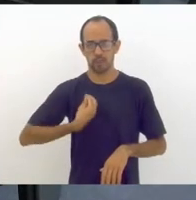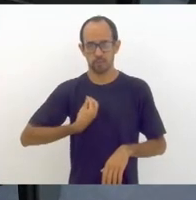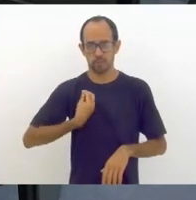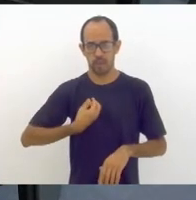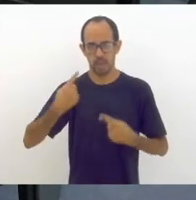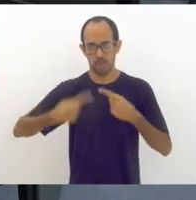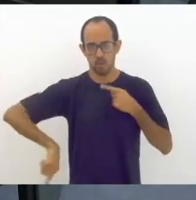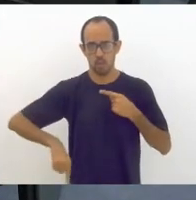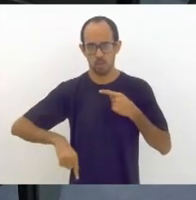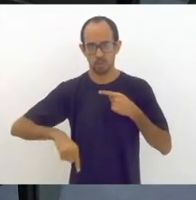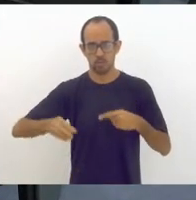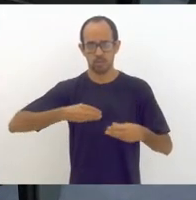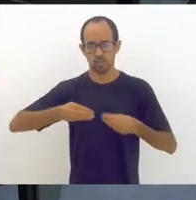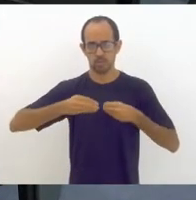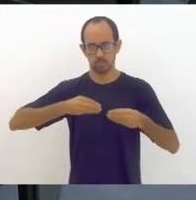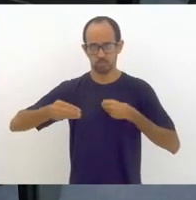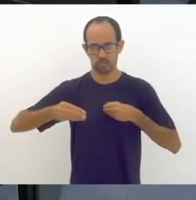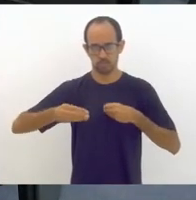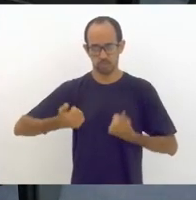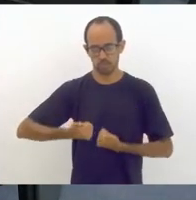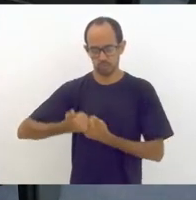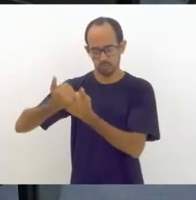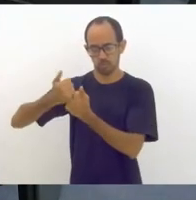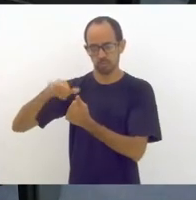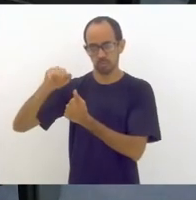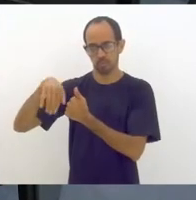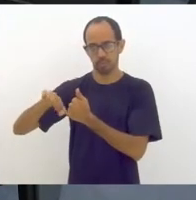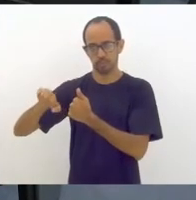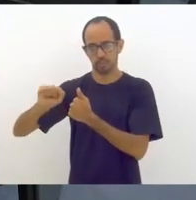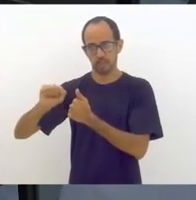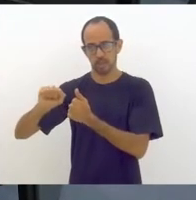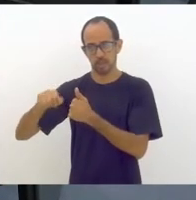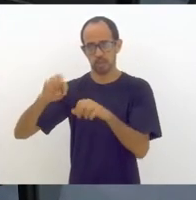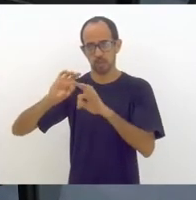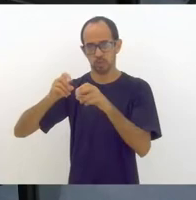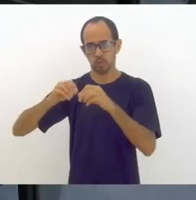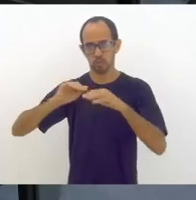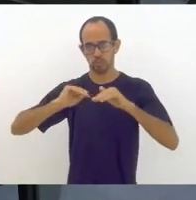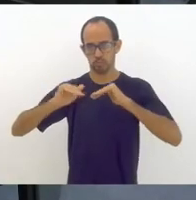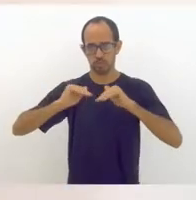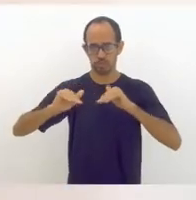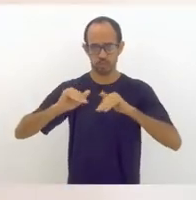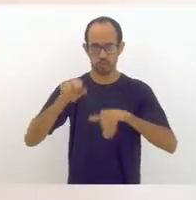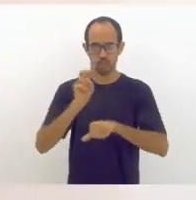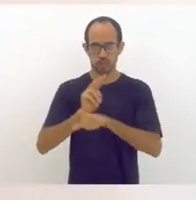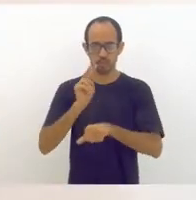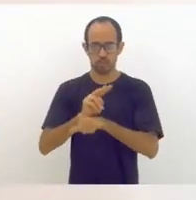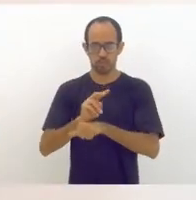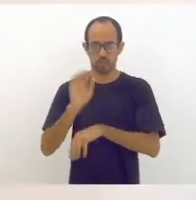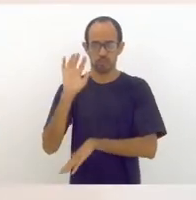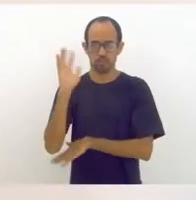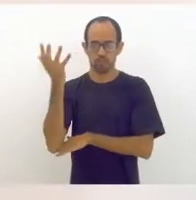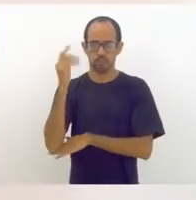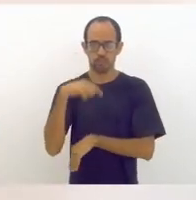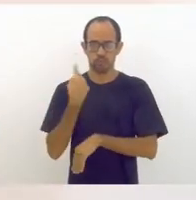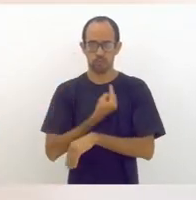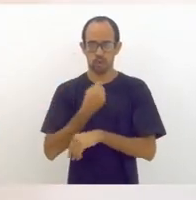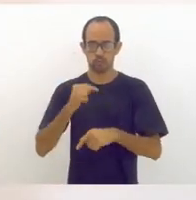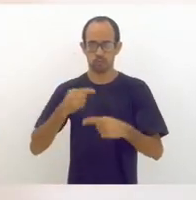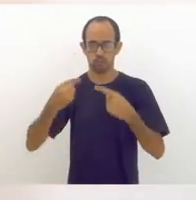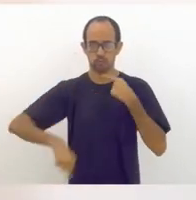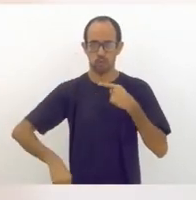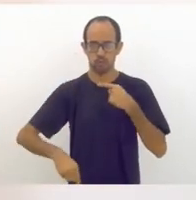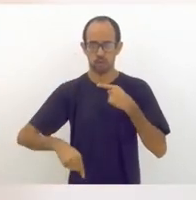flexibilização. Nós estamos apoiando o INEA, o ICMBio, e todos os movimentos que defendem o meio ambiente são contra essa mudança.